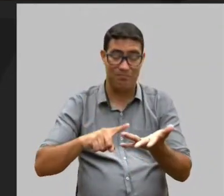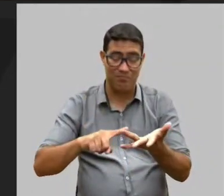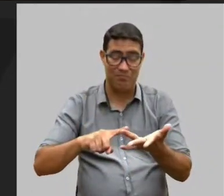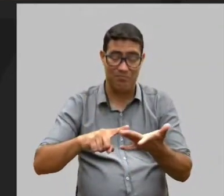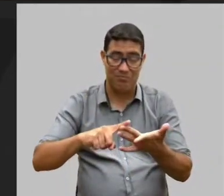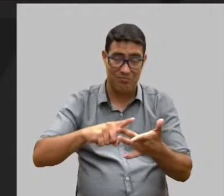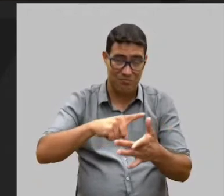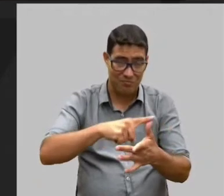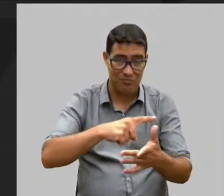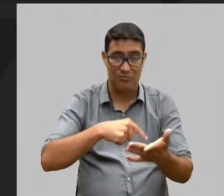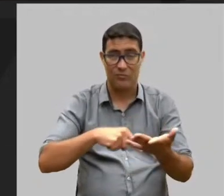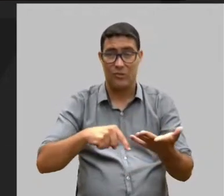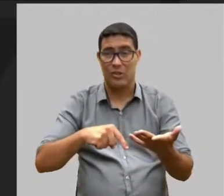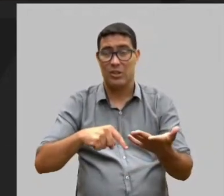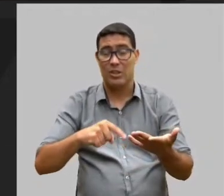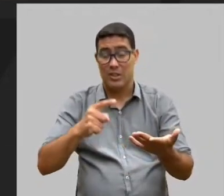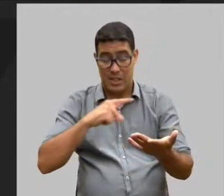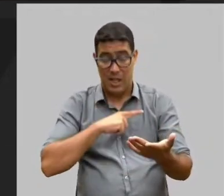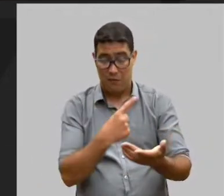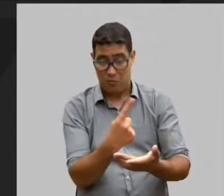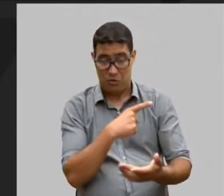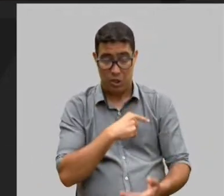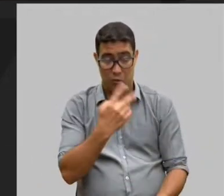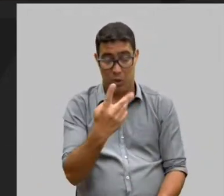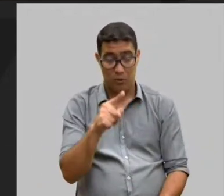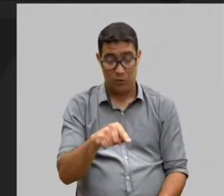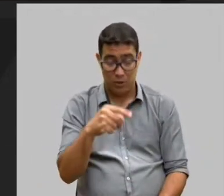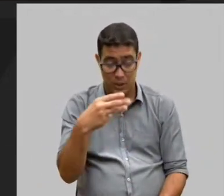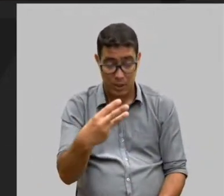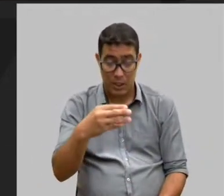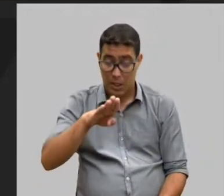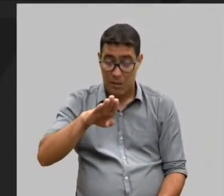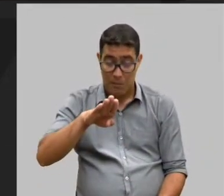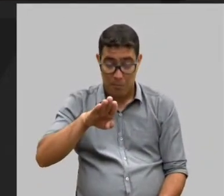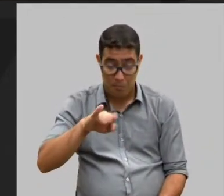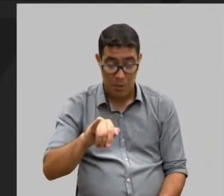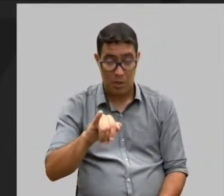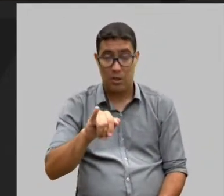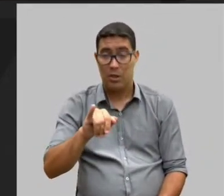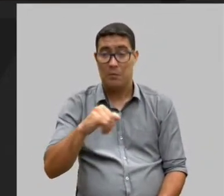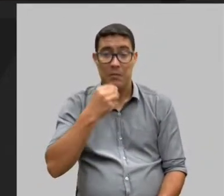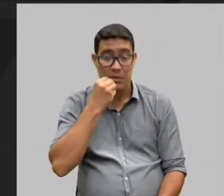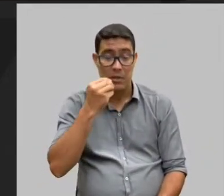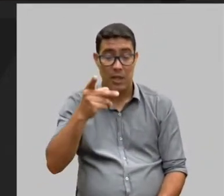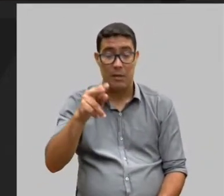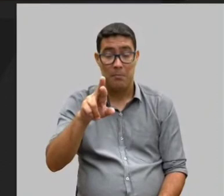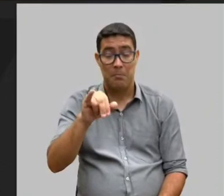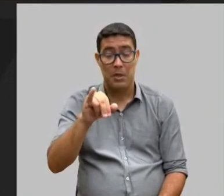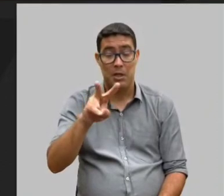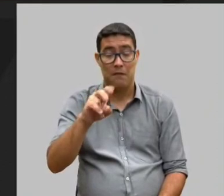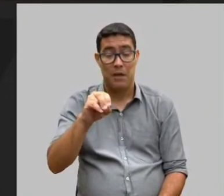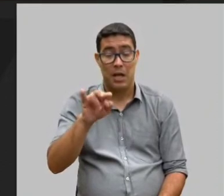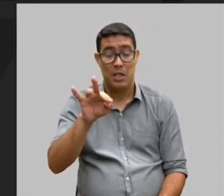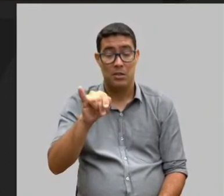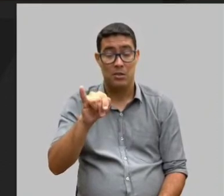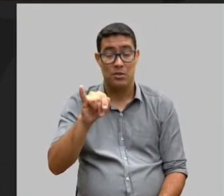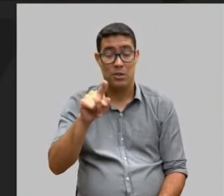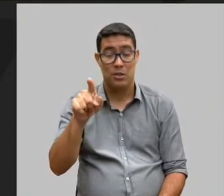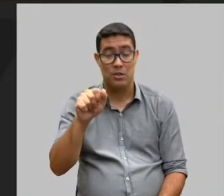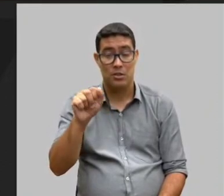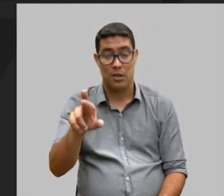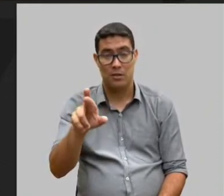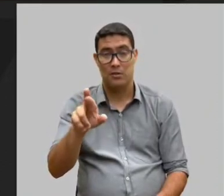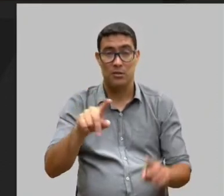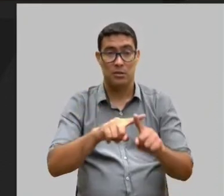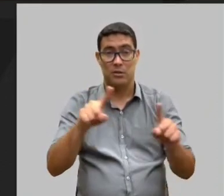injetado 4,3 bilhões para para privatizar então uma loucura e e o e o